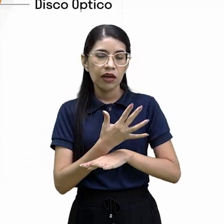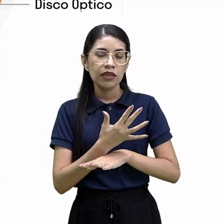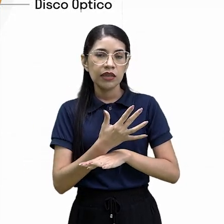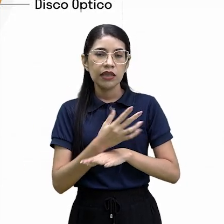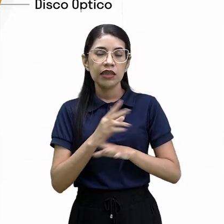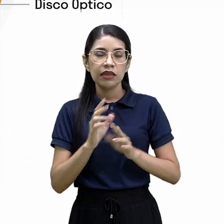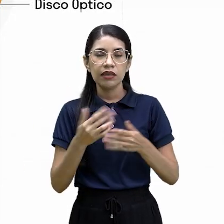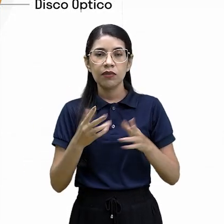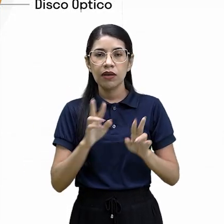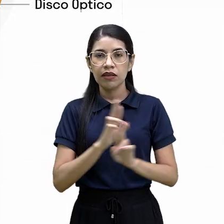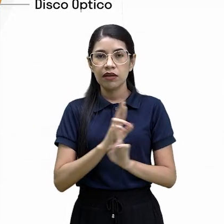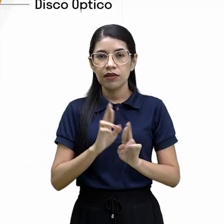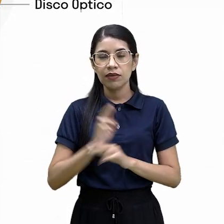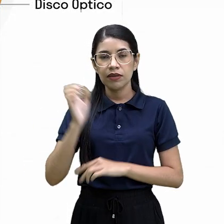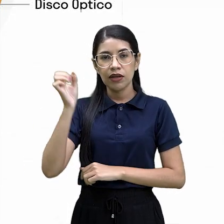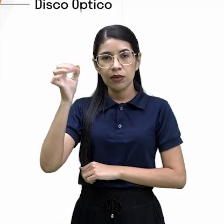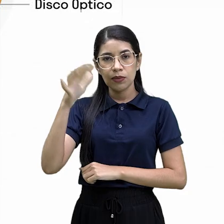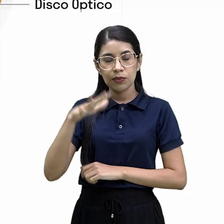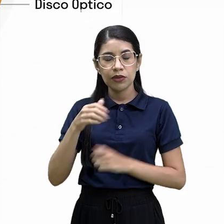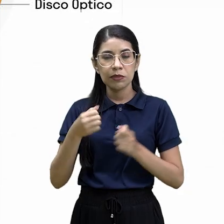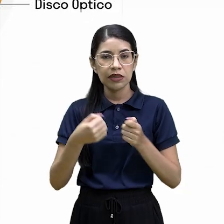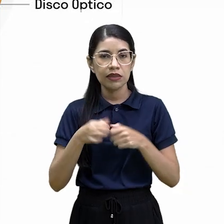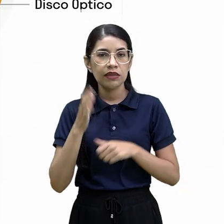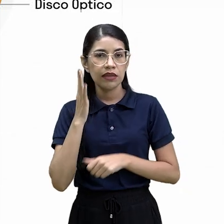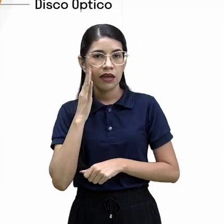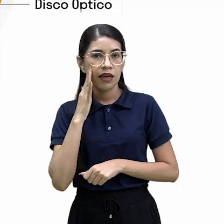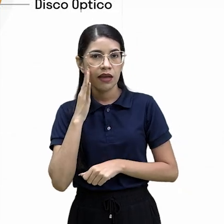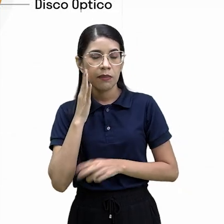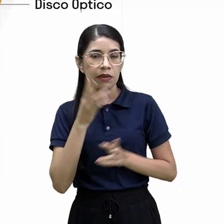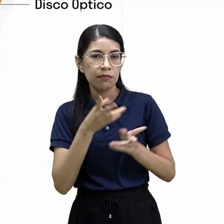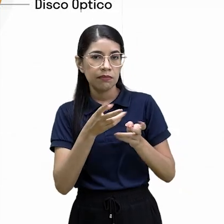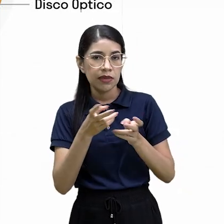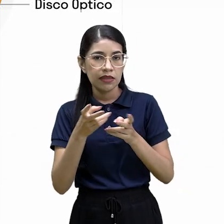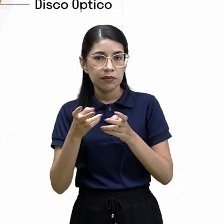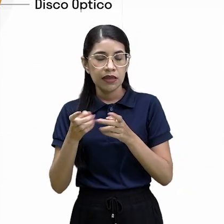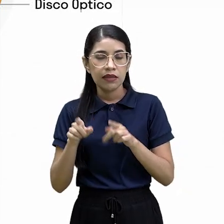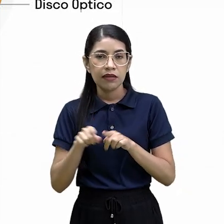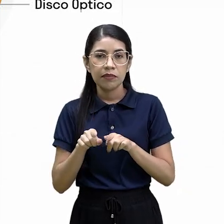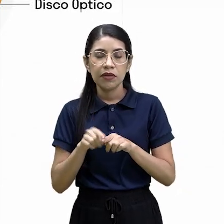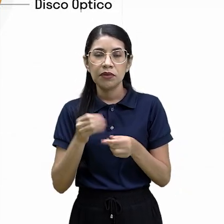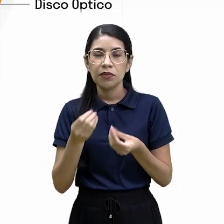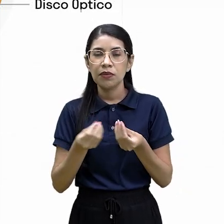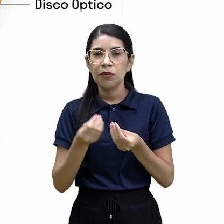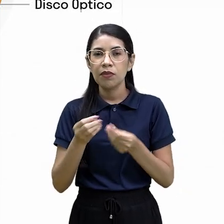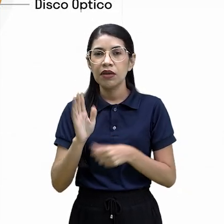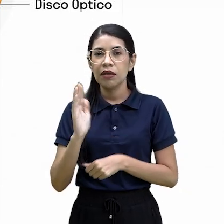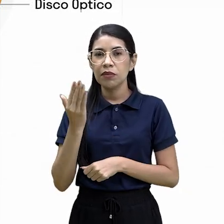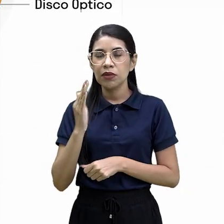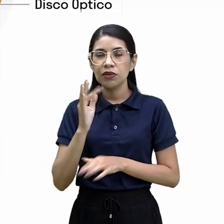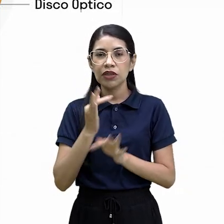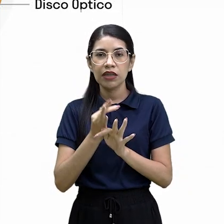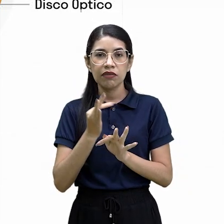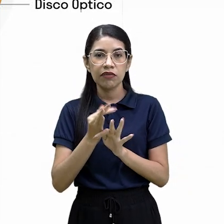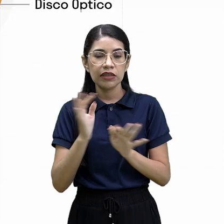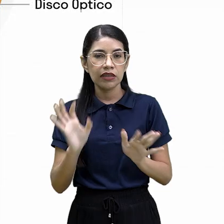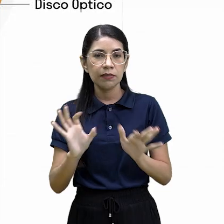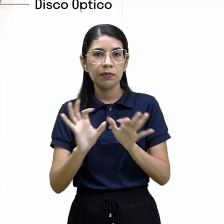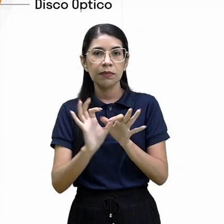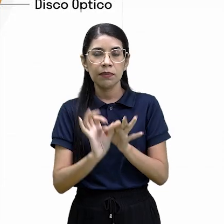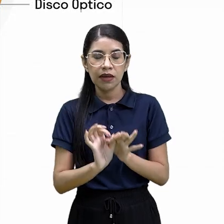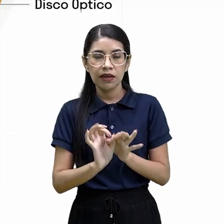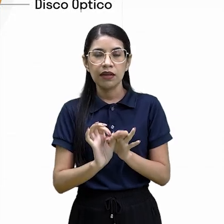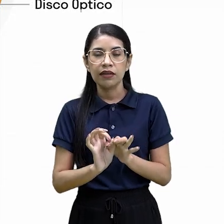a luz, nós temos que entender e observar como a biologia e a física também